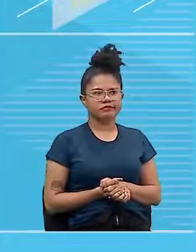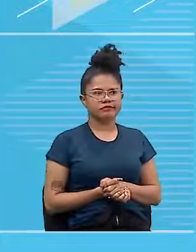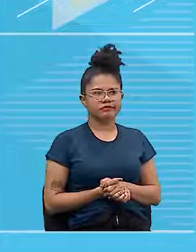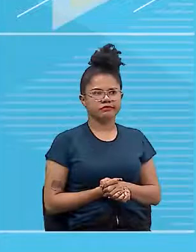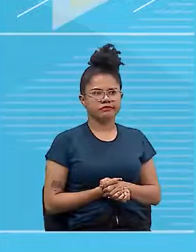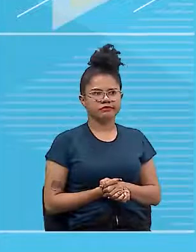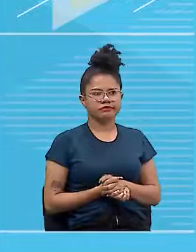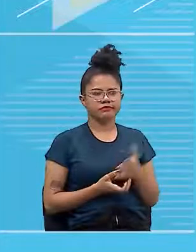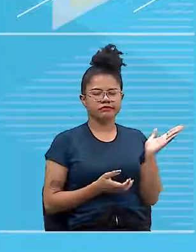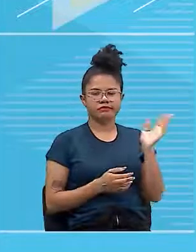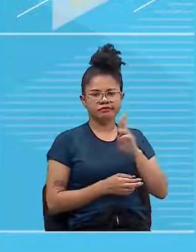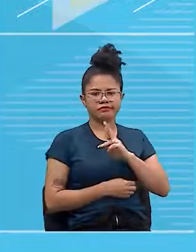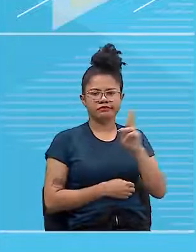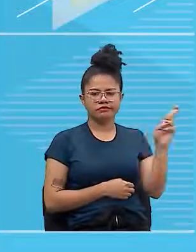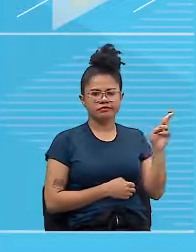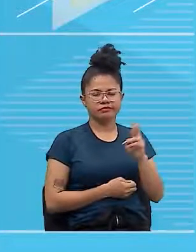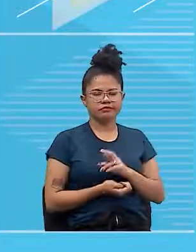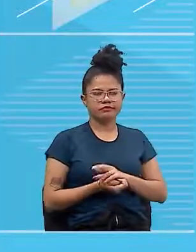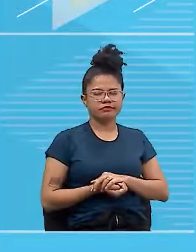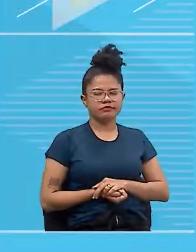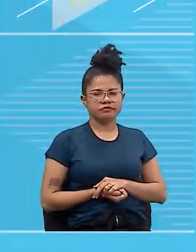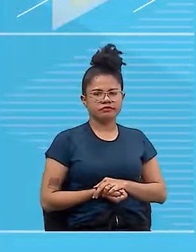E aí o resultado